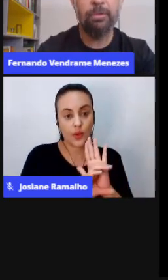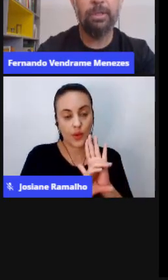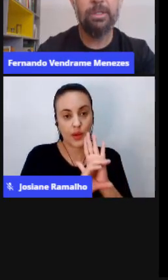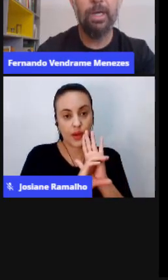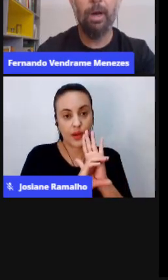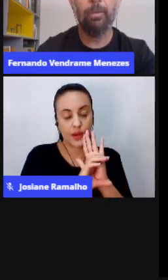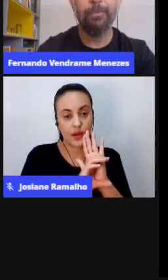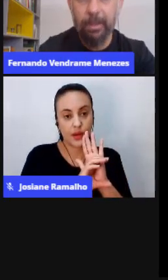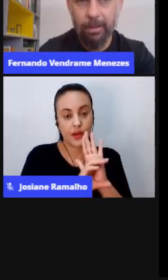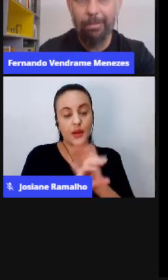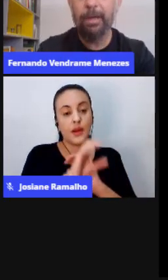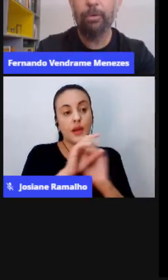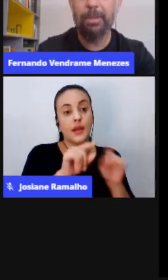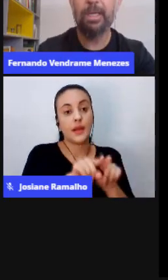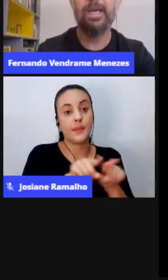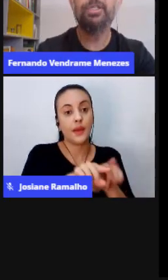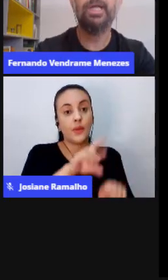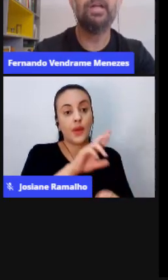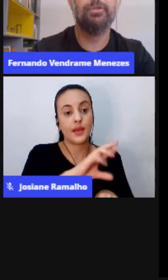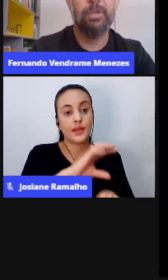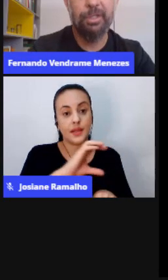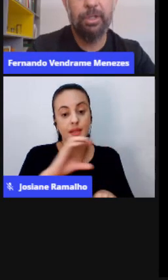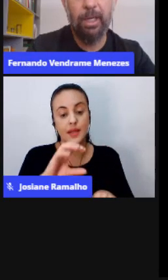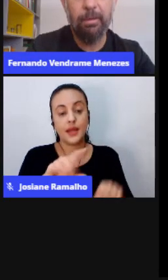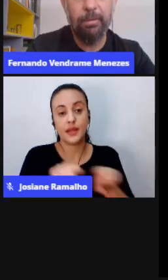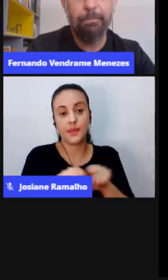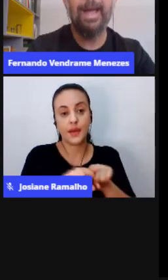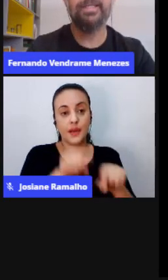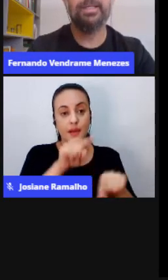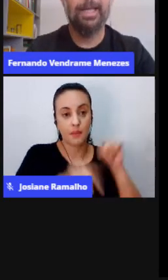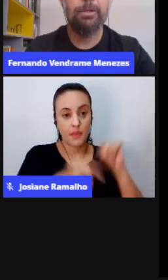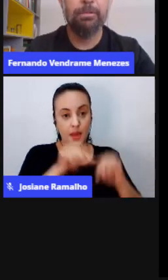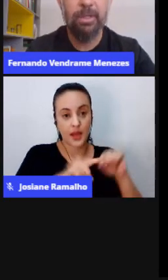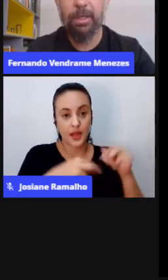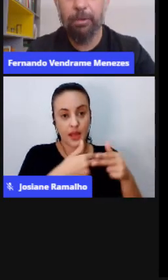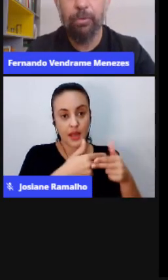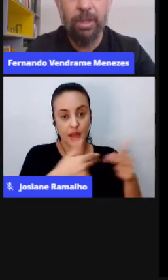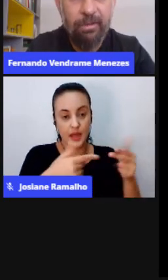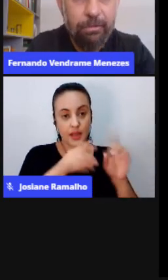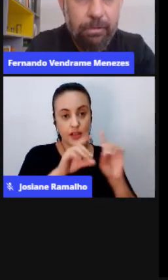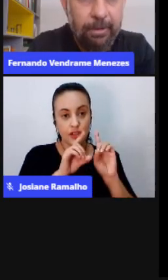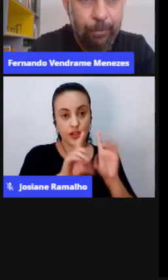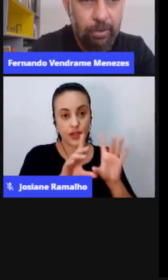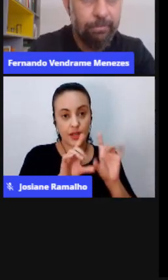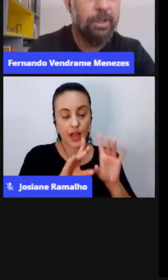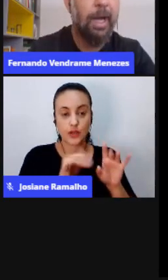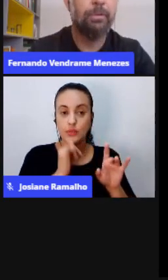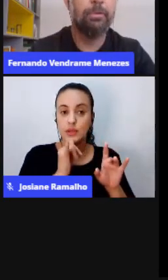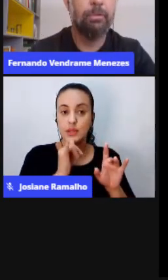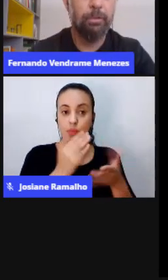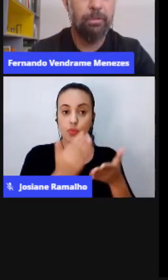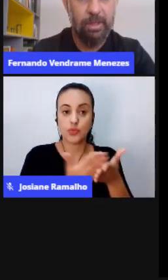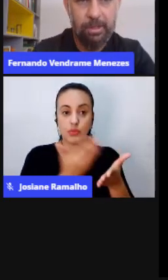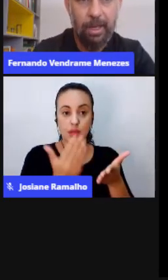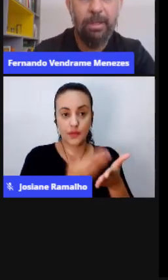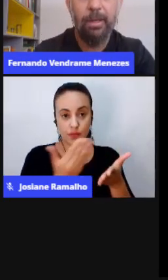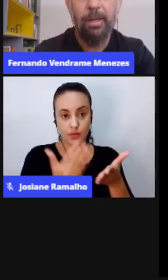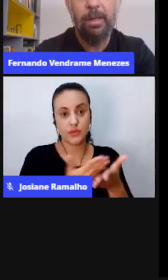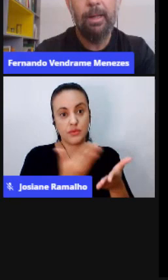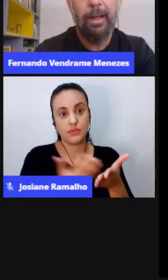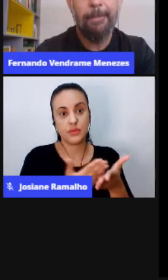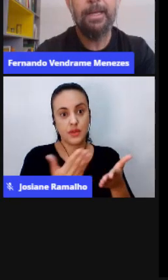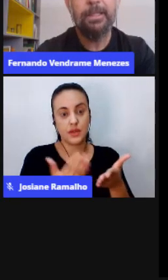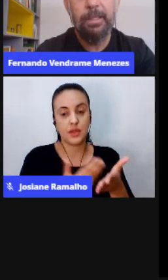referencial circunstancial e também nos materiais didáticos que a gente tem mais acesso, que seriam os livros didáticos que os alunos